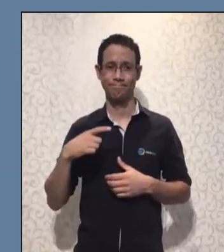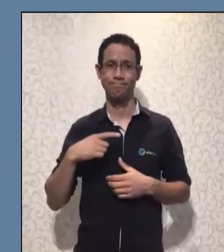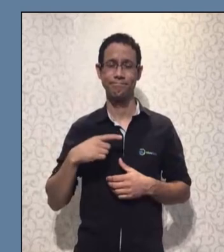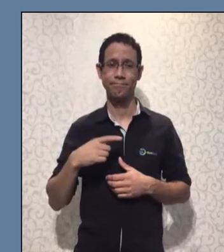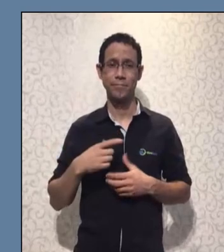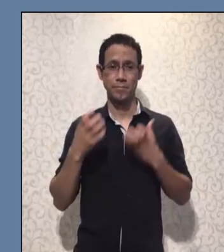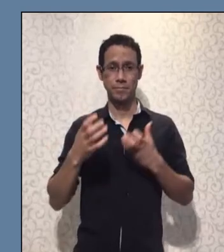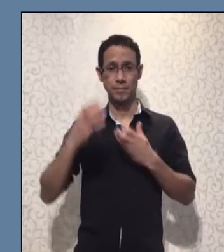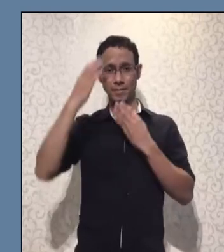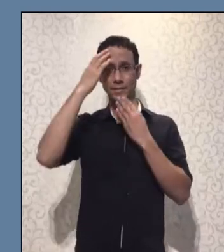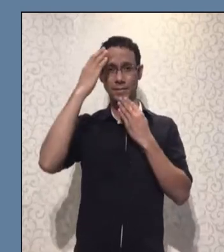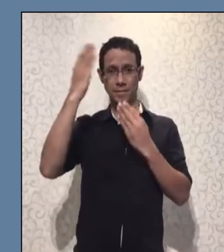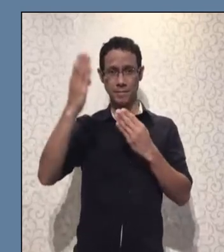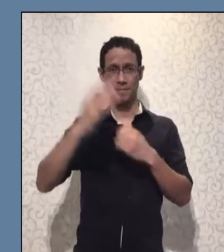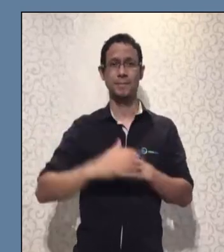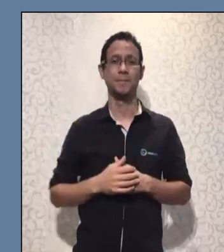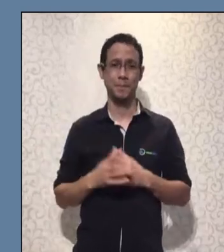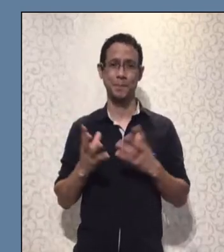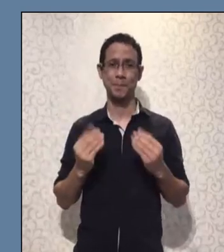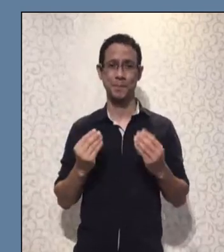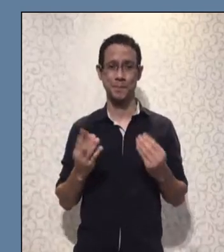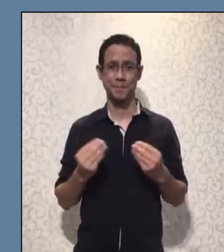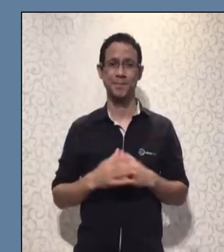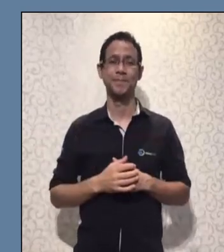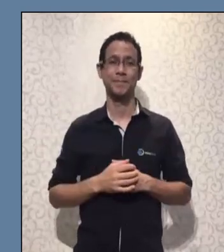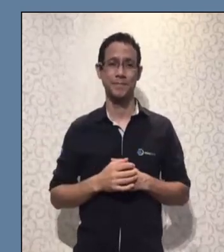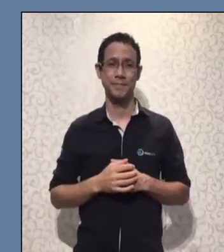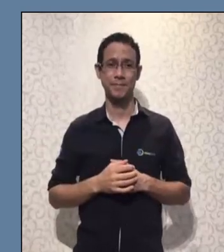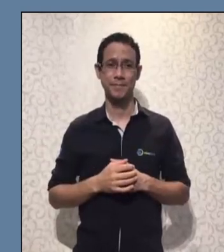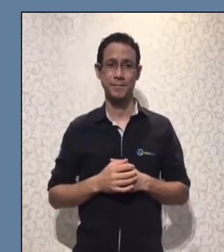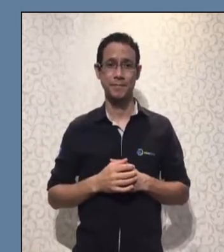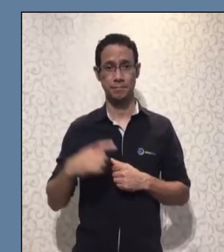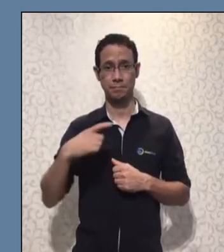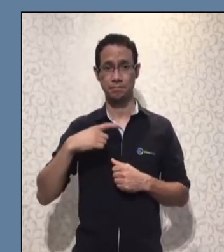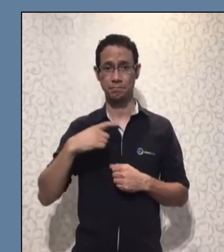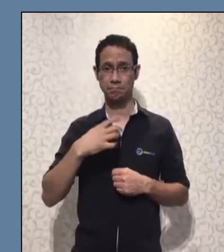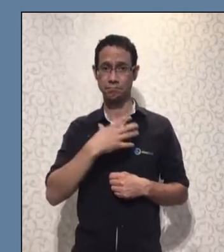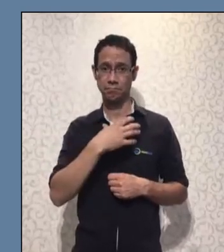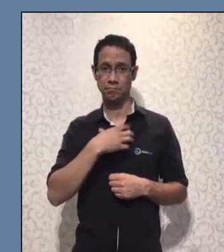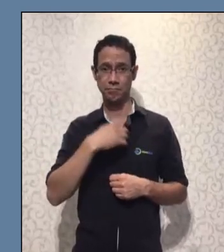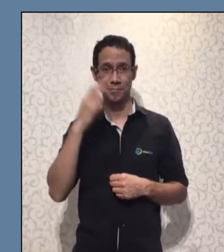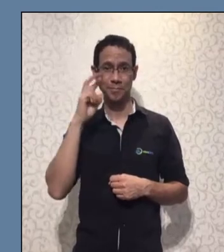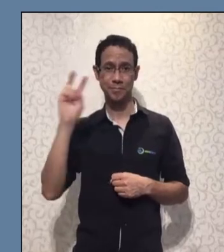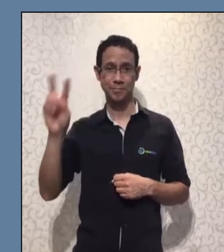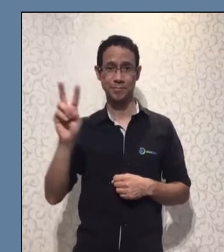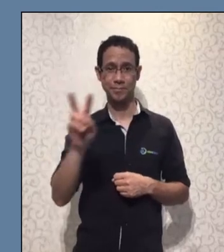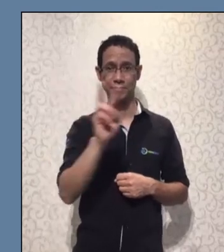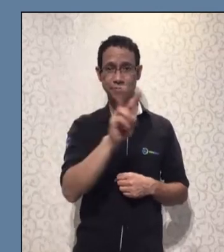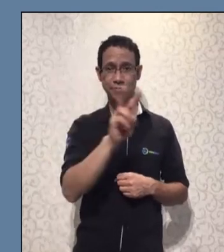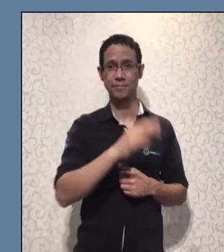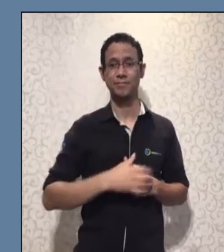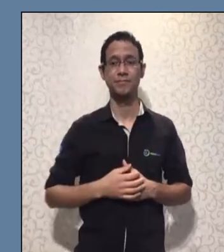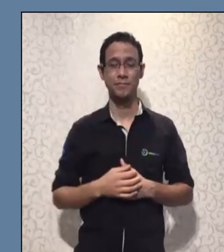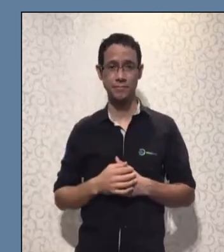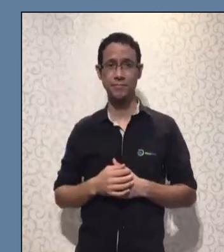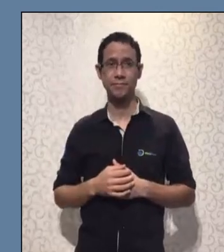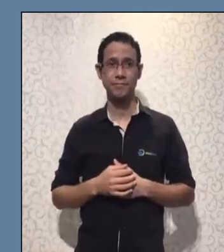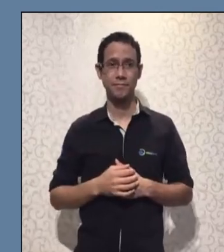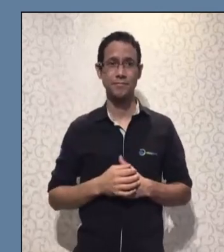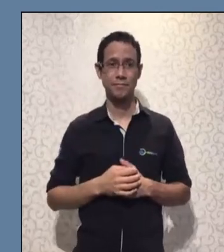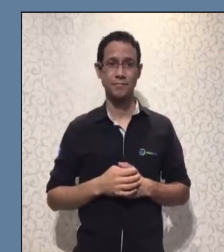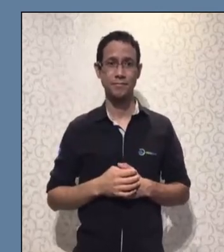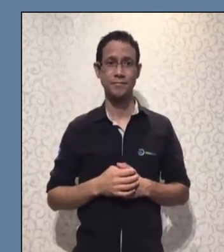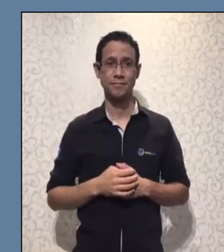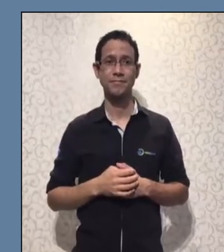agradecer muito, porque, não, e esse formato eu vejo vocês, então é tão bom, é como se eu estivesse realmente conversando